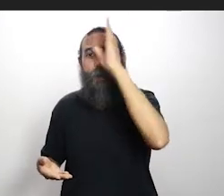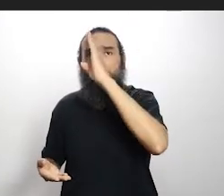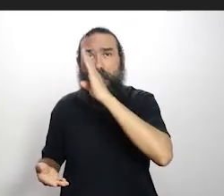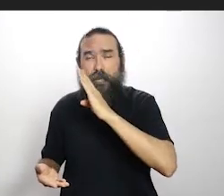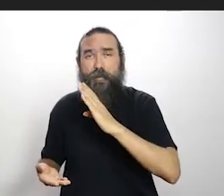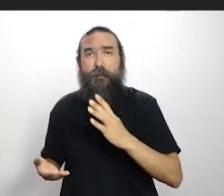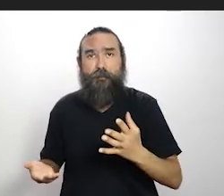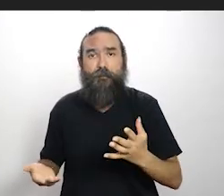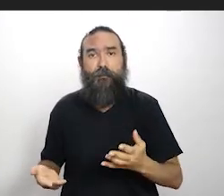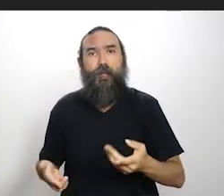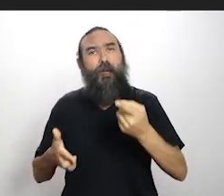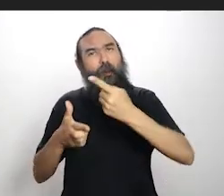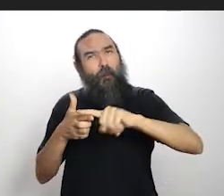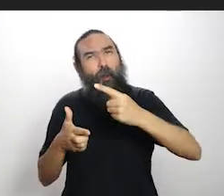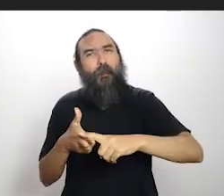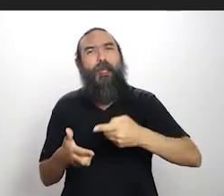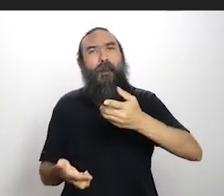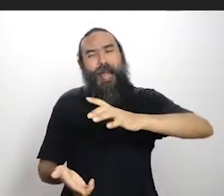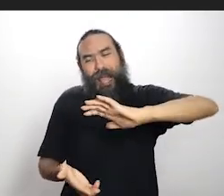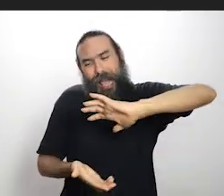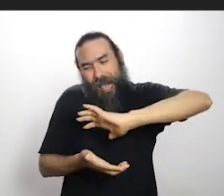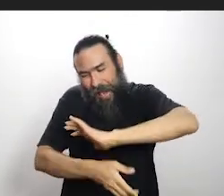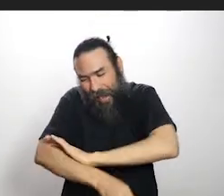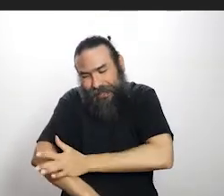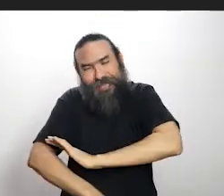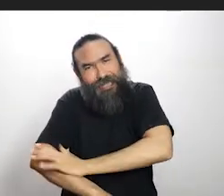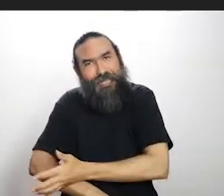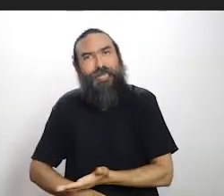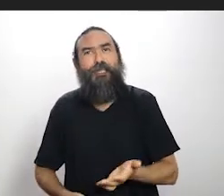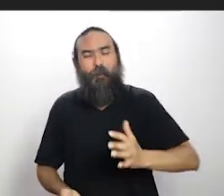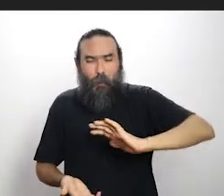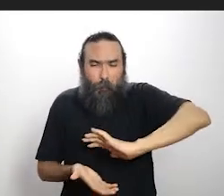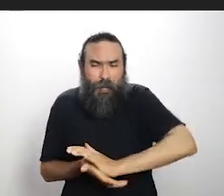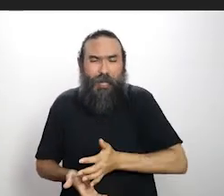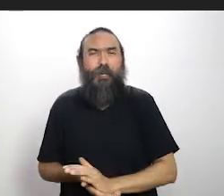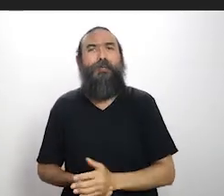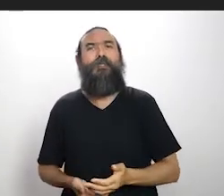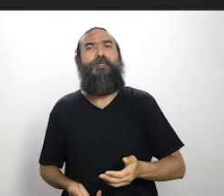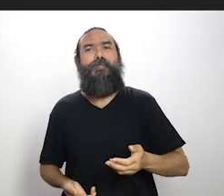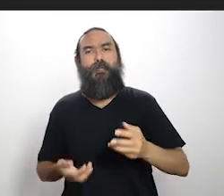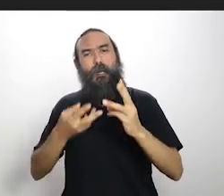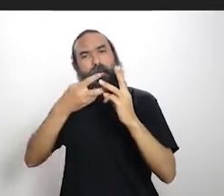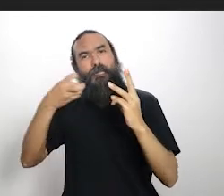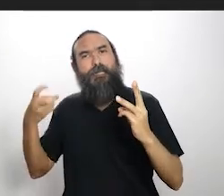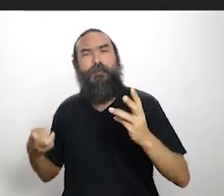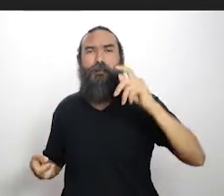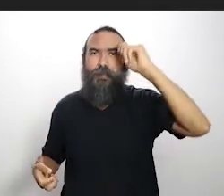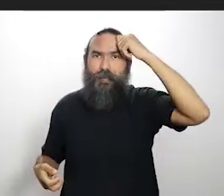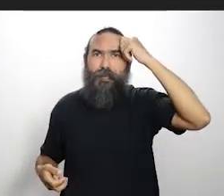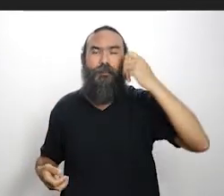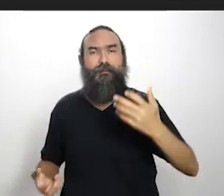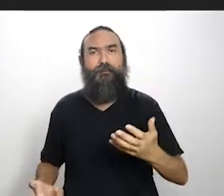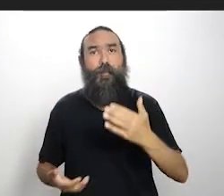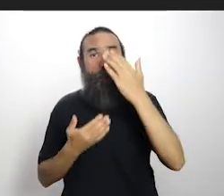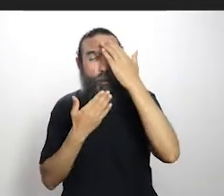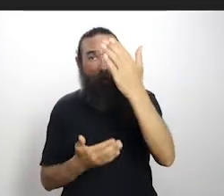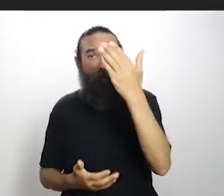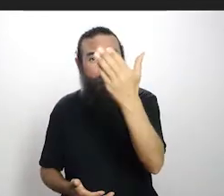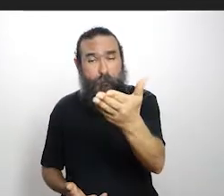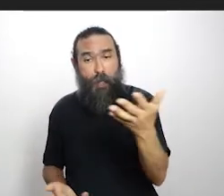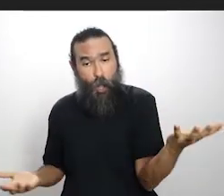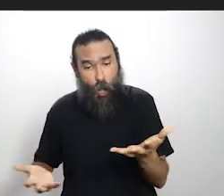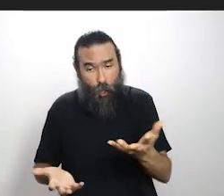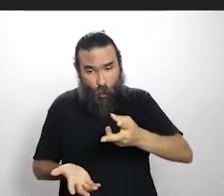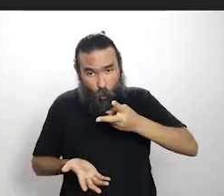problemas que a Chile nos trouxe, né? Que é a questão do racismo, do estereótipo, do quem é o tal civilizado. Obrigado, Shirley.